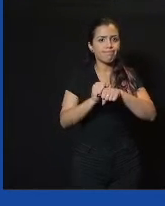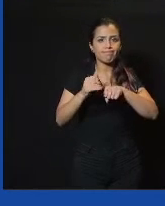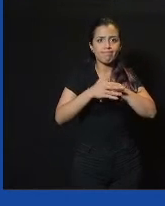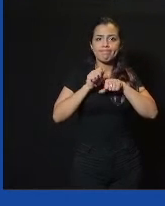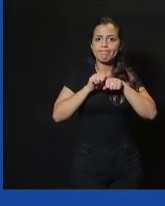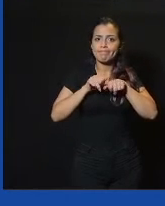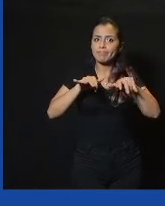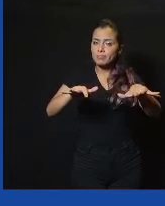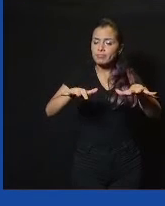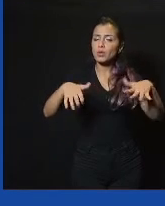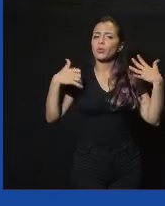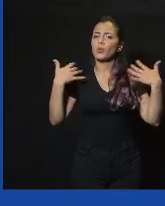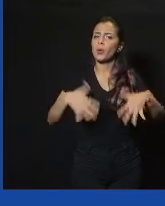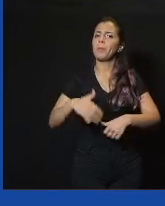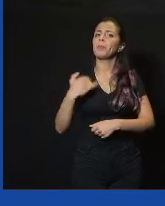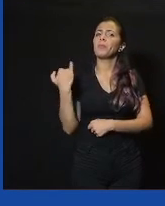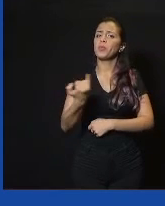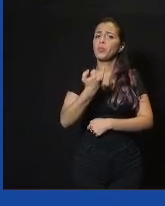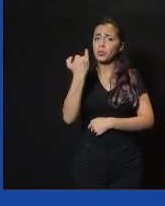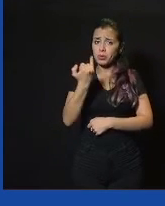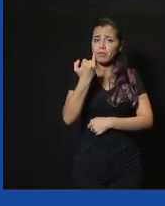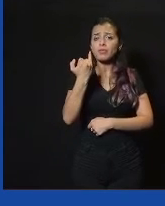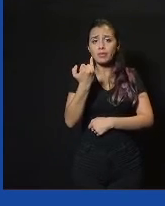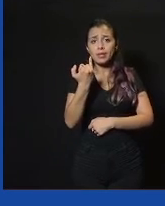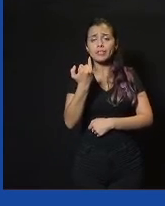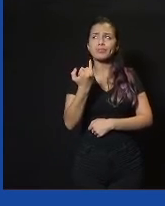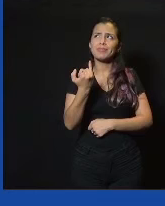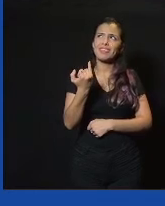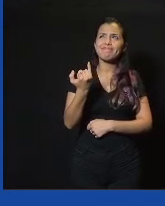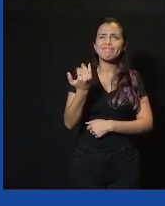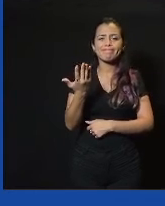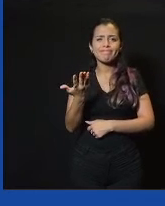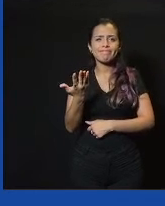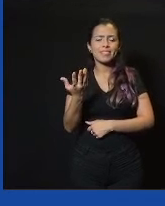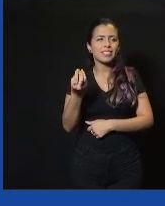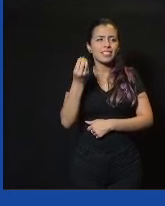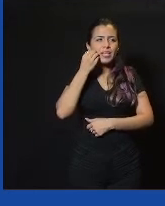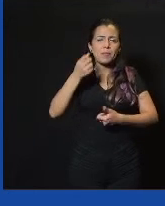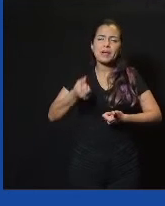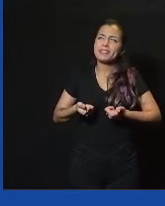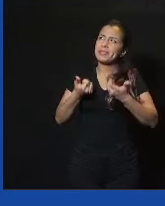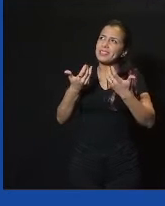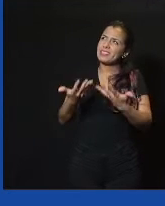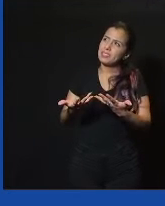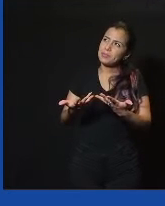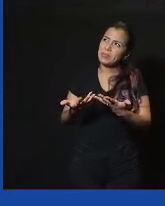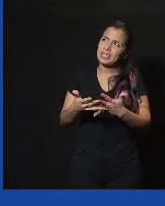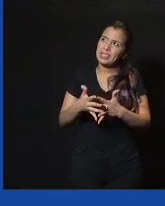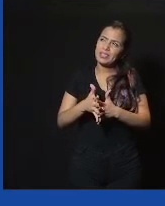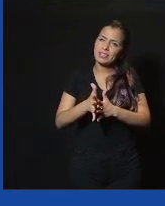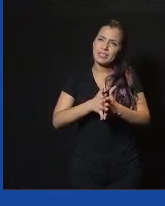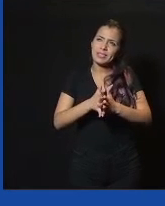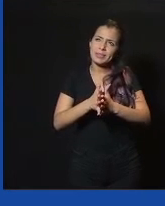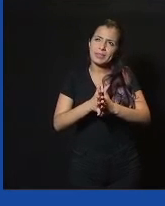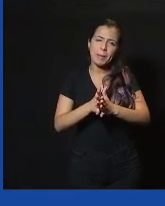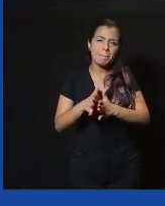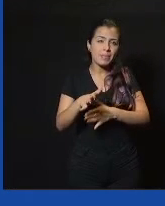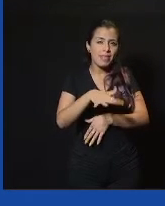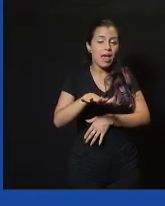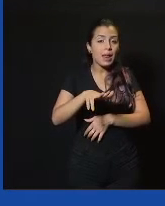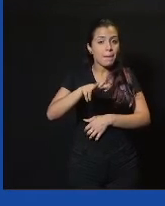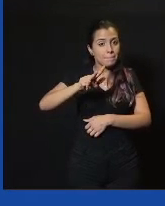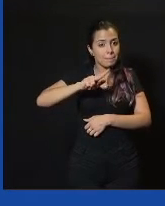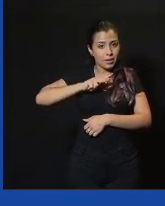importante, para essa... Acho que o Renato usou uma expressão do setor privado, aproveitando